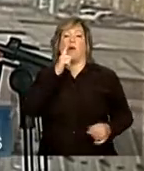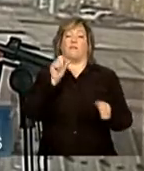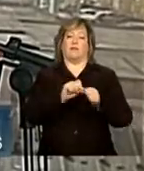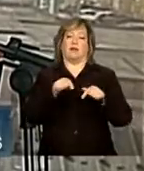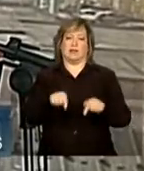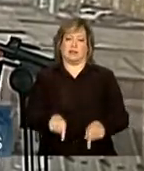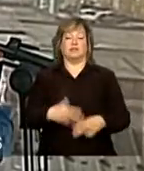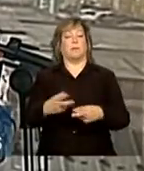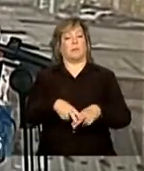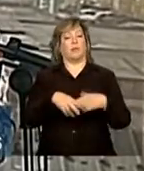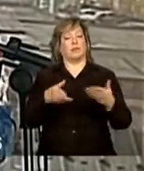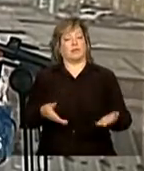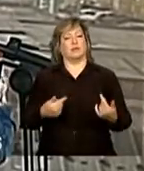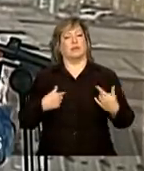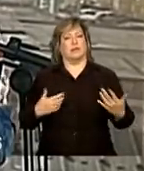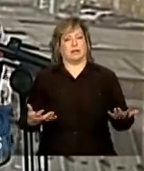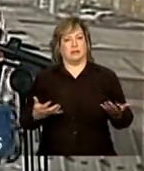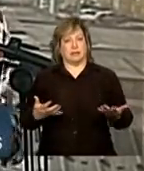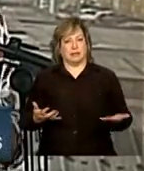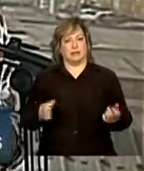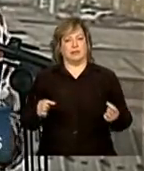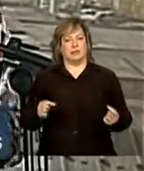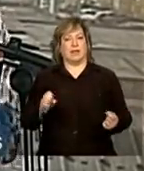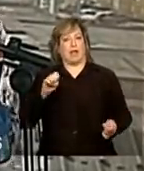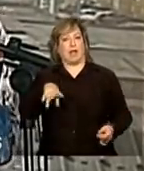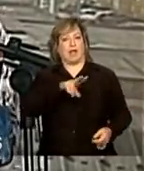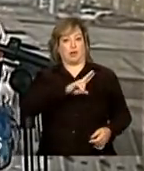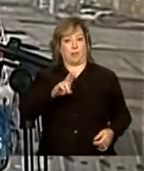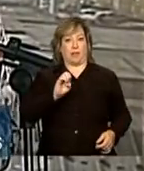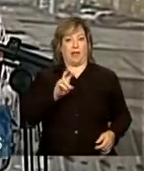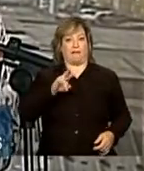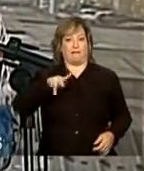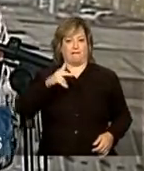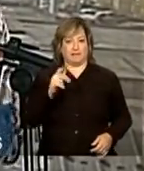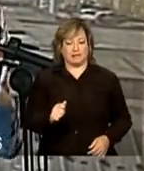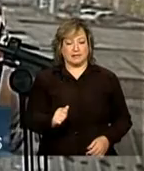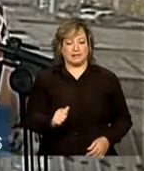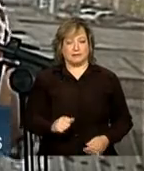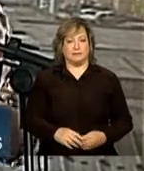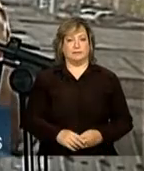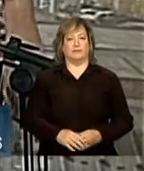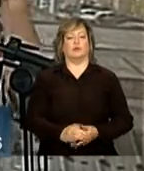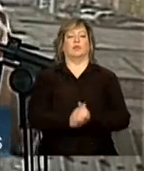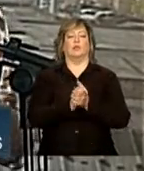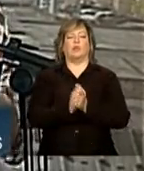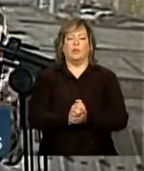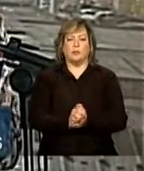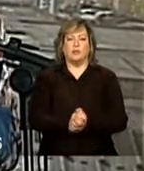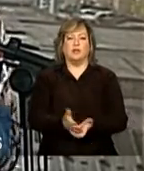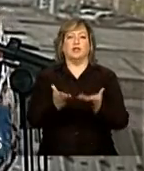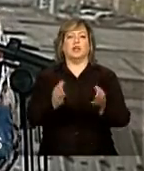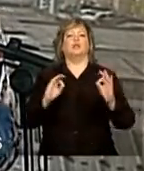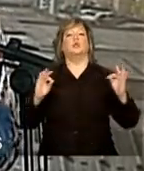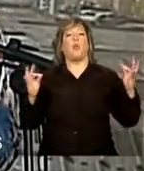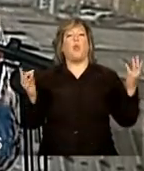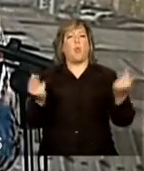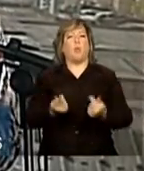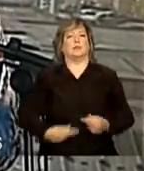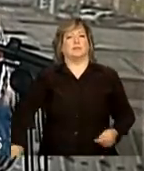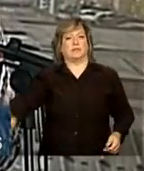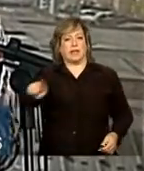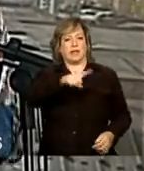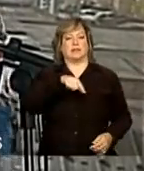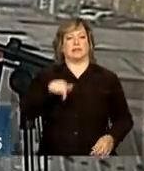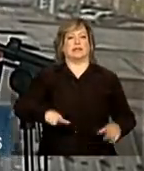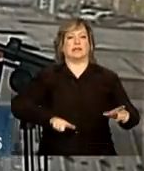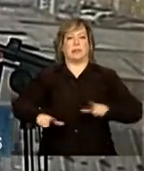eu queria, em nome da Evinha, cumprimentar todos aqueles que aqui